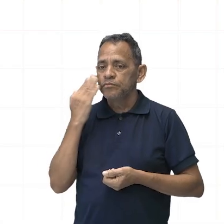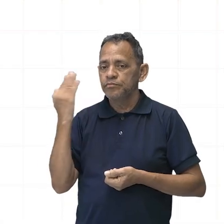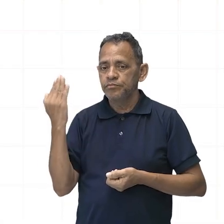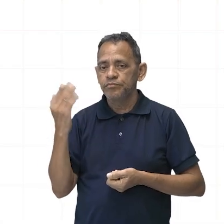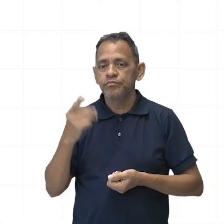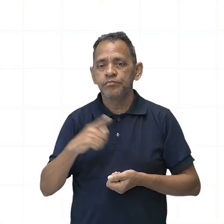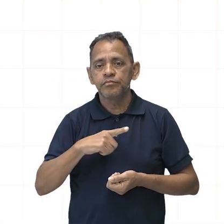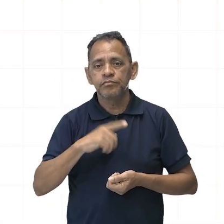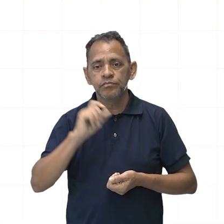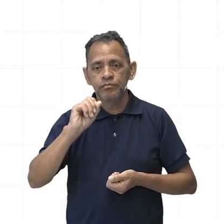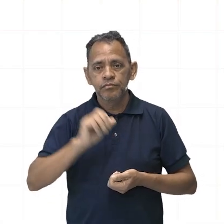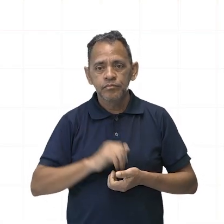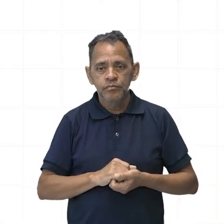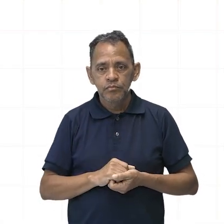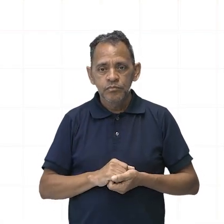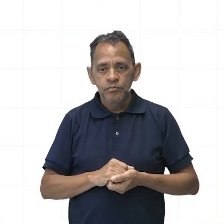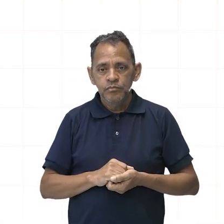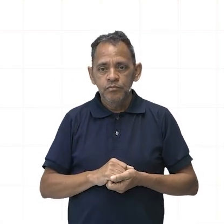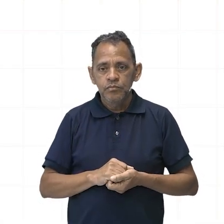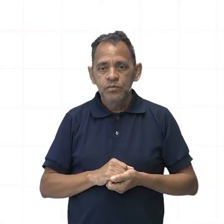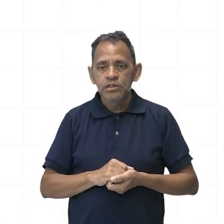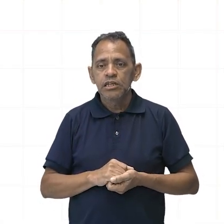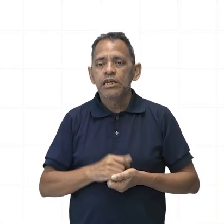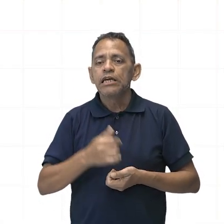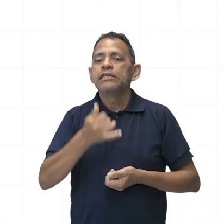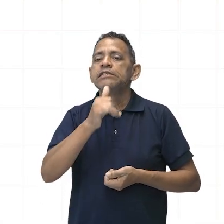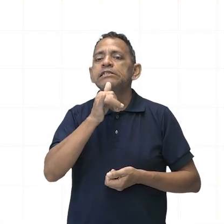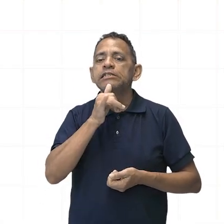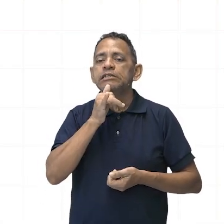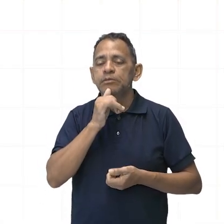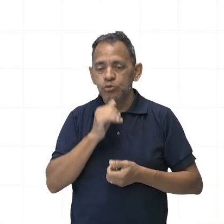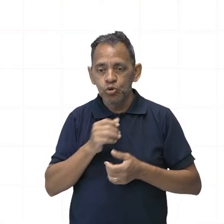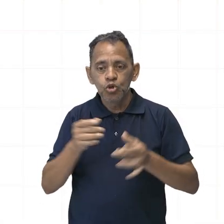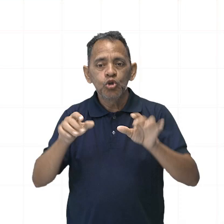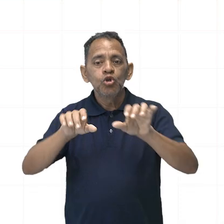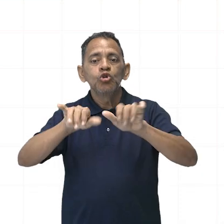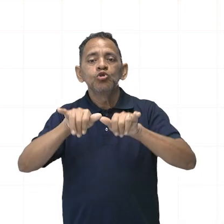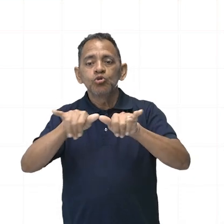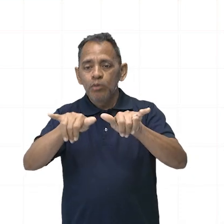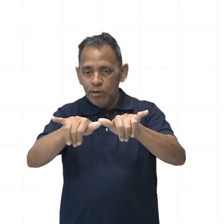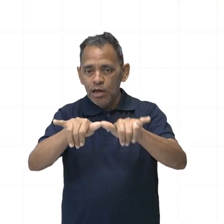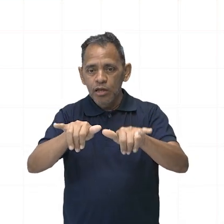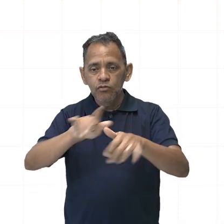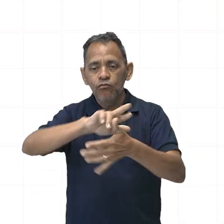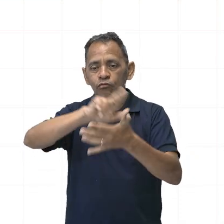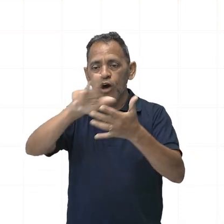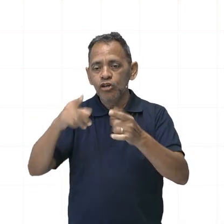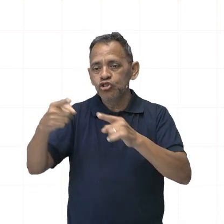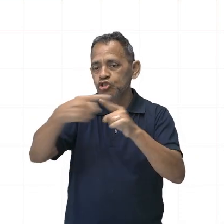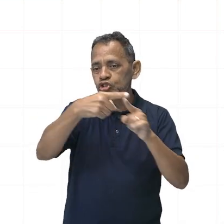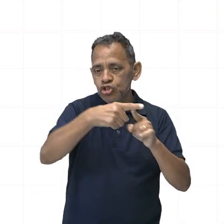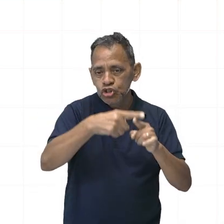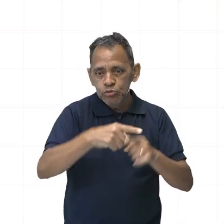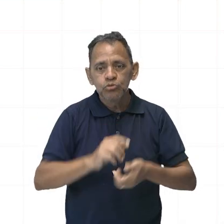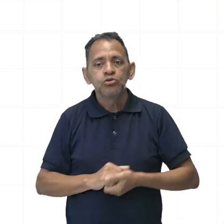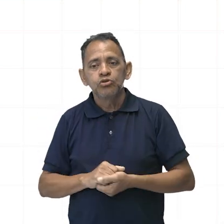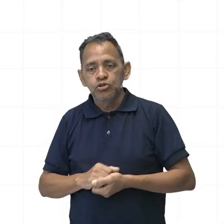ali, vou pegar no supermercado, existem diferentes tipos de bolacha, de biscoito,